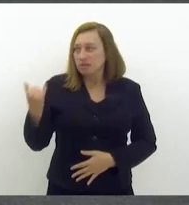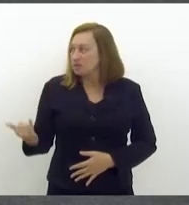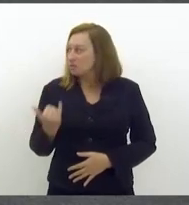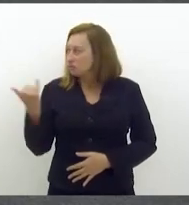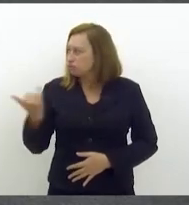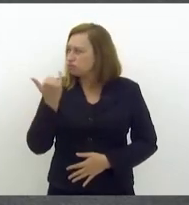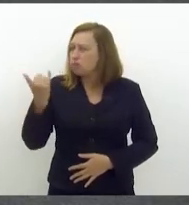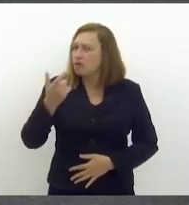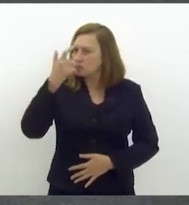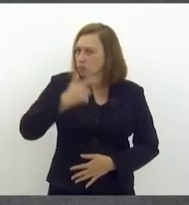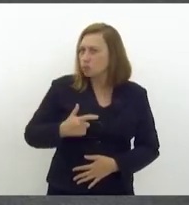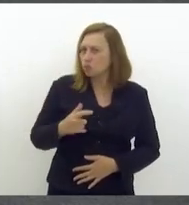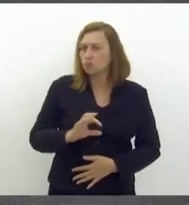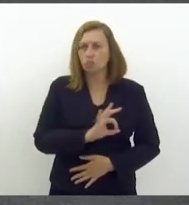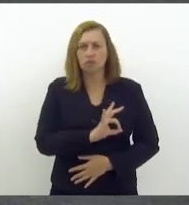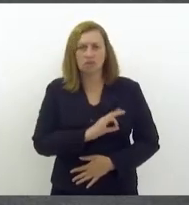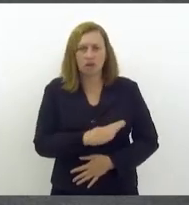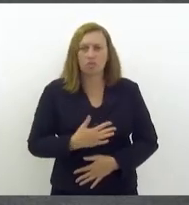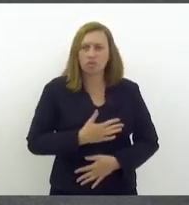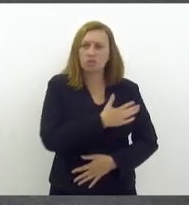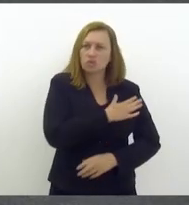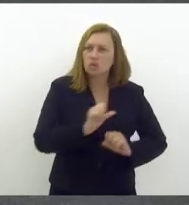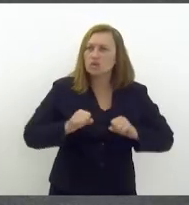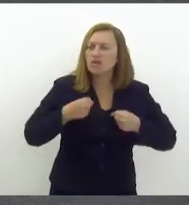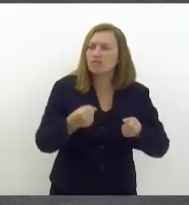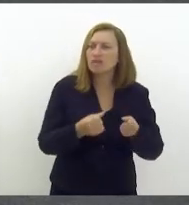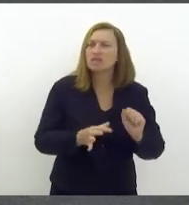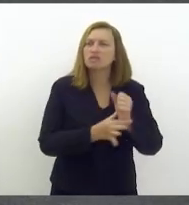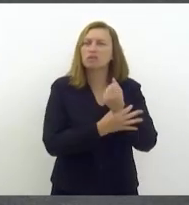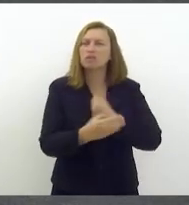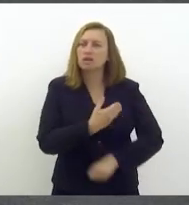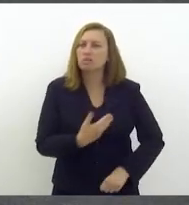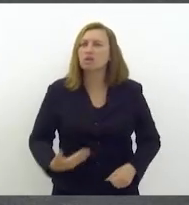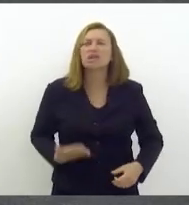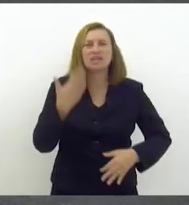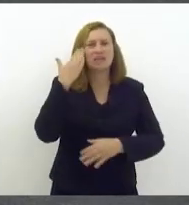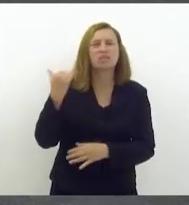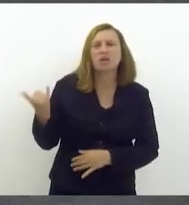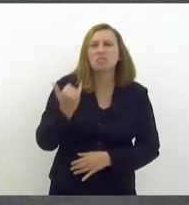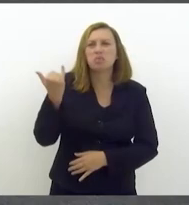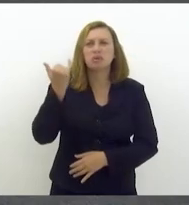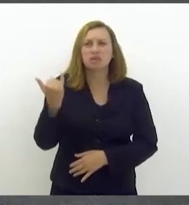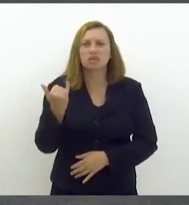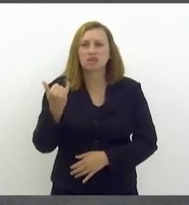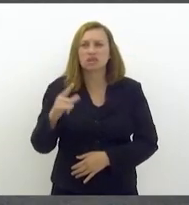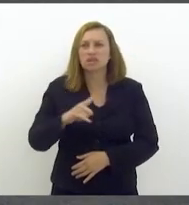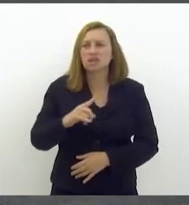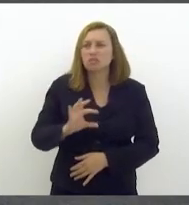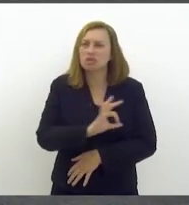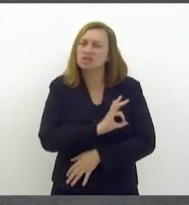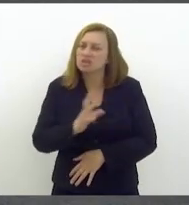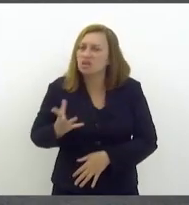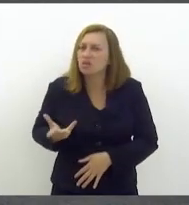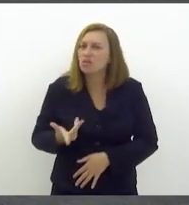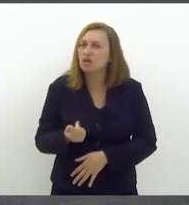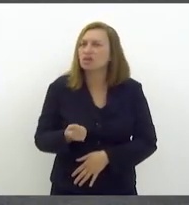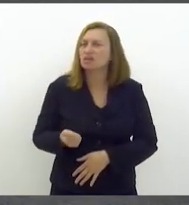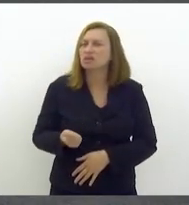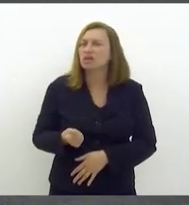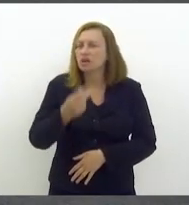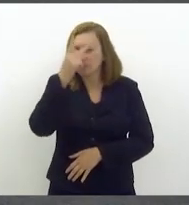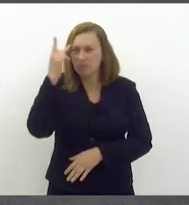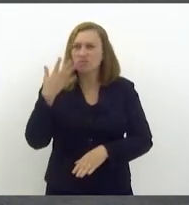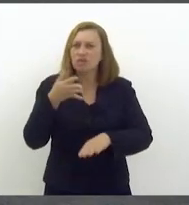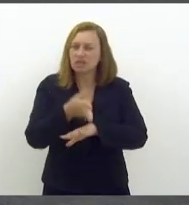importância eu que sou policial militar defendo muito a segurança pública sabemos da importância de ter policiais qualificados pessoas que vão entrar